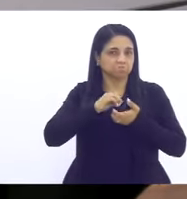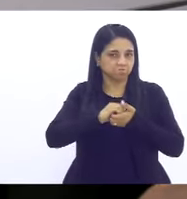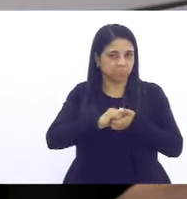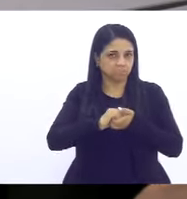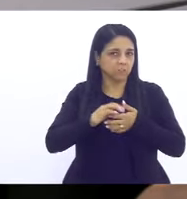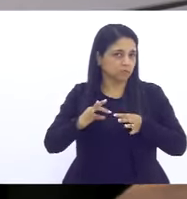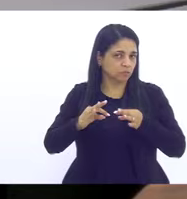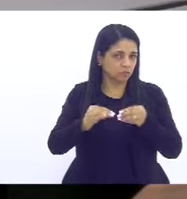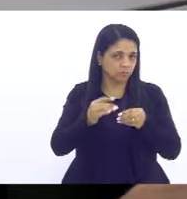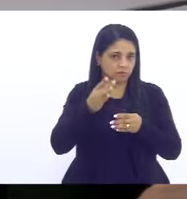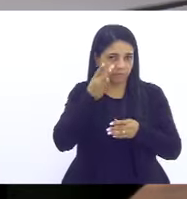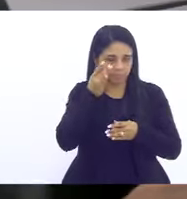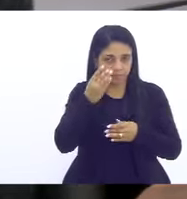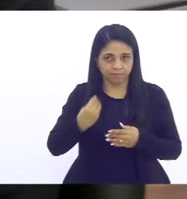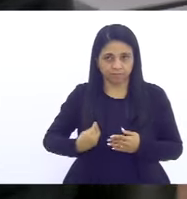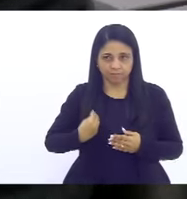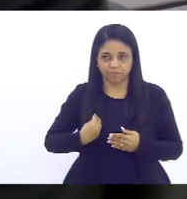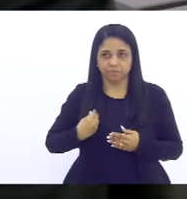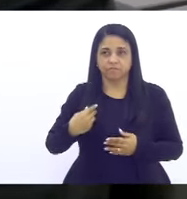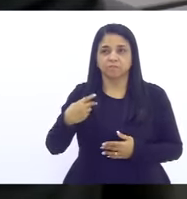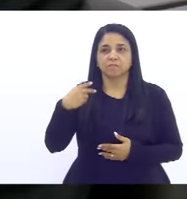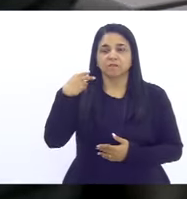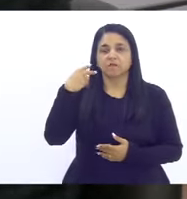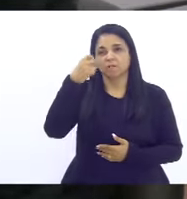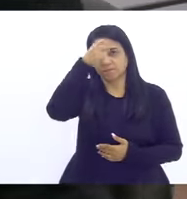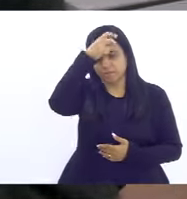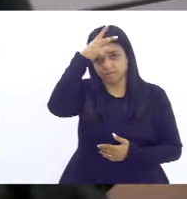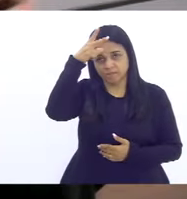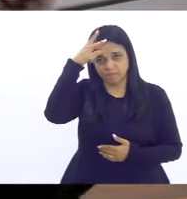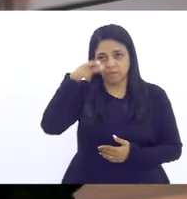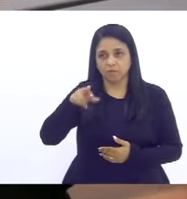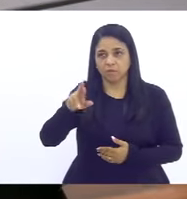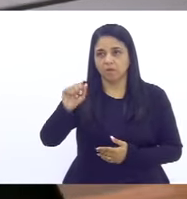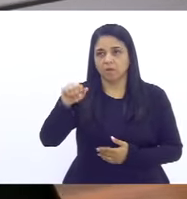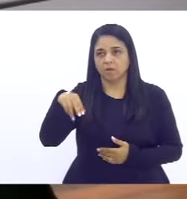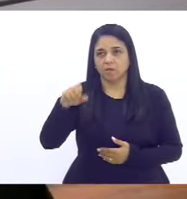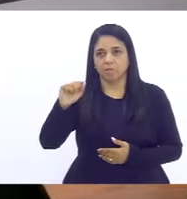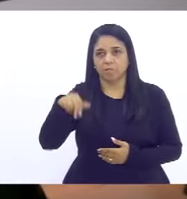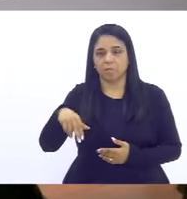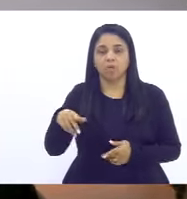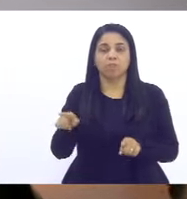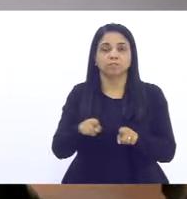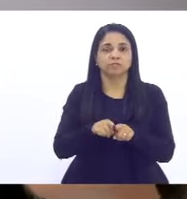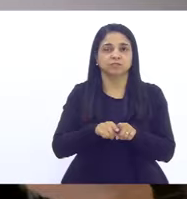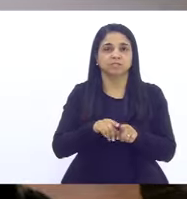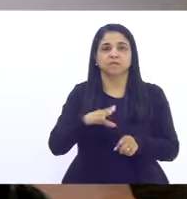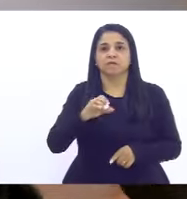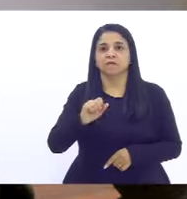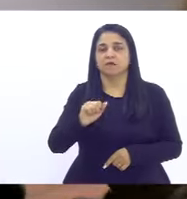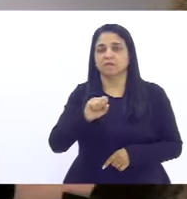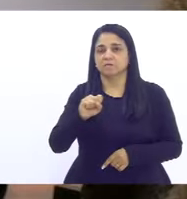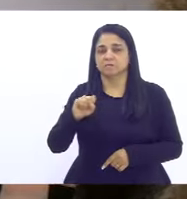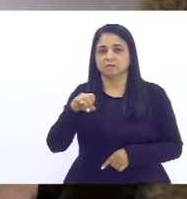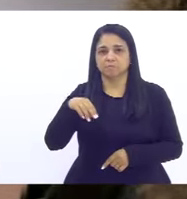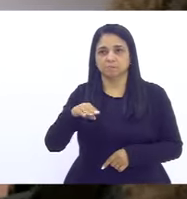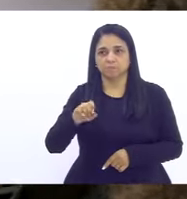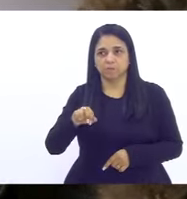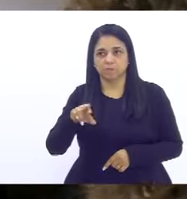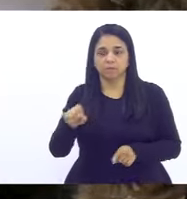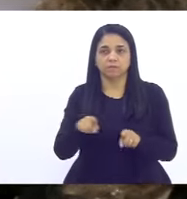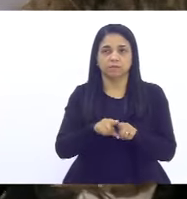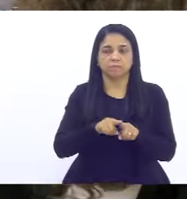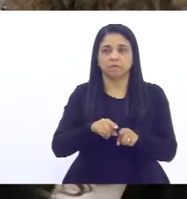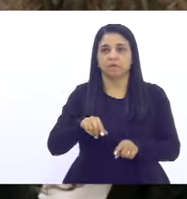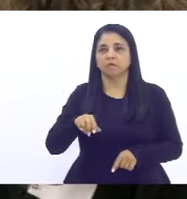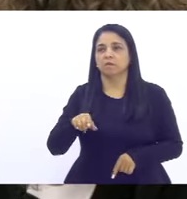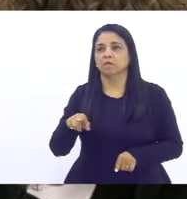breve relato. Meu prefeito Ramon de Casimiro de Abreu, vereador William de Coatize, e na pessoa dele também, se tiver mais algum vereador.